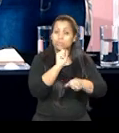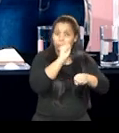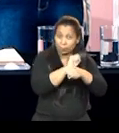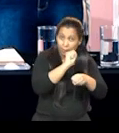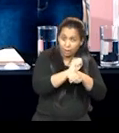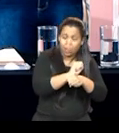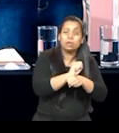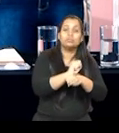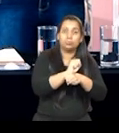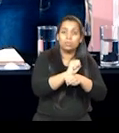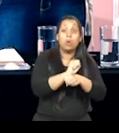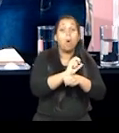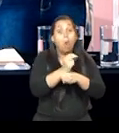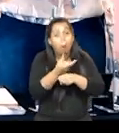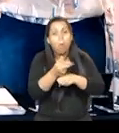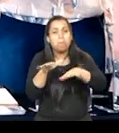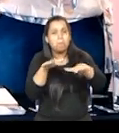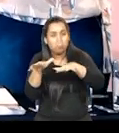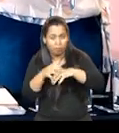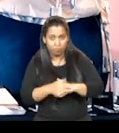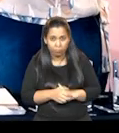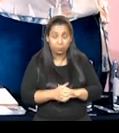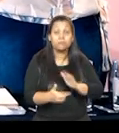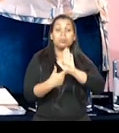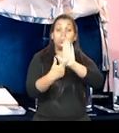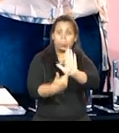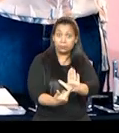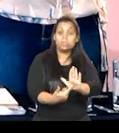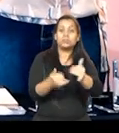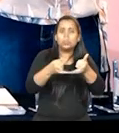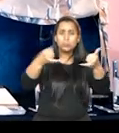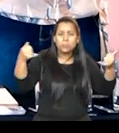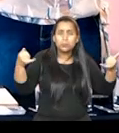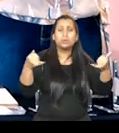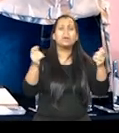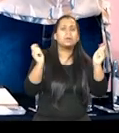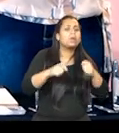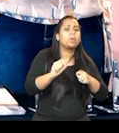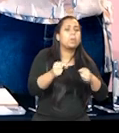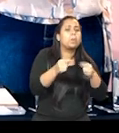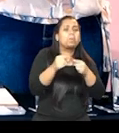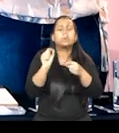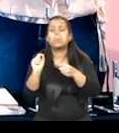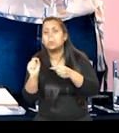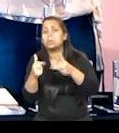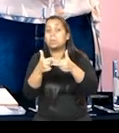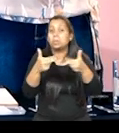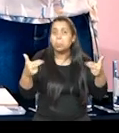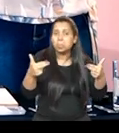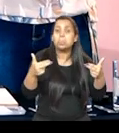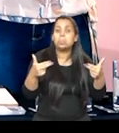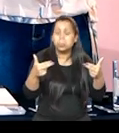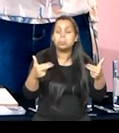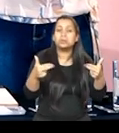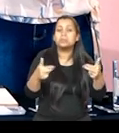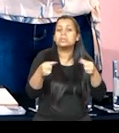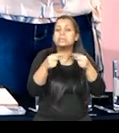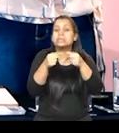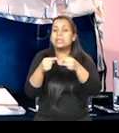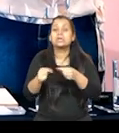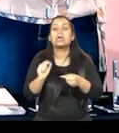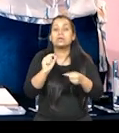parada ou em movimento. A manifestação da eletricidade tem a ver com a matéria e está ligada à